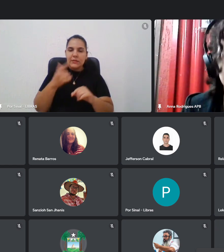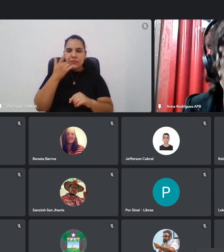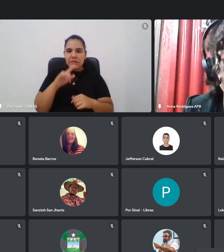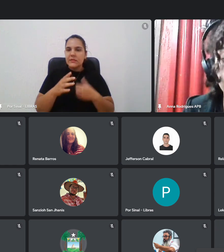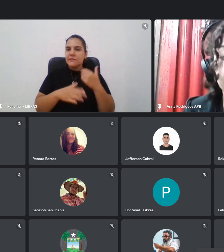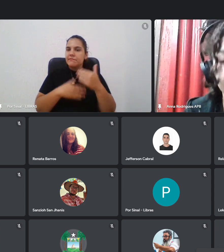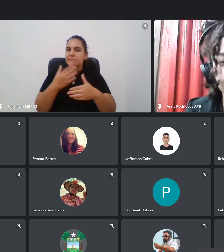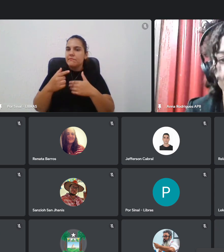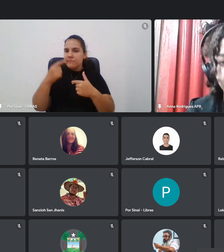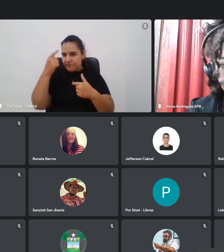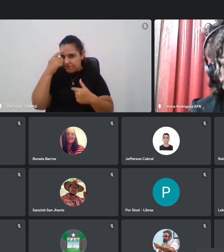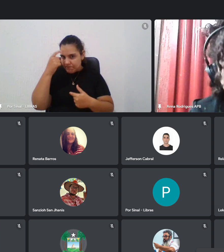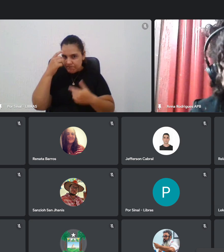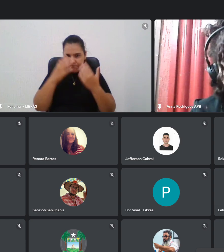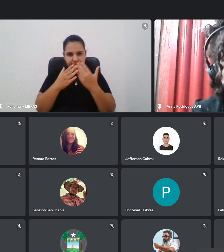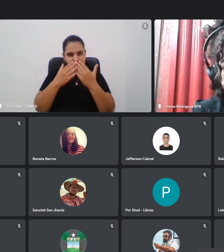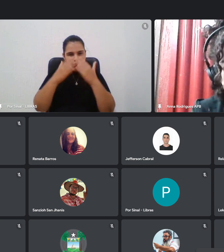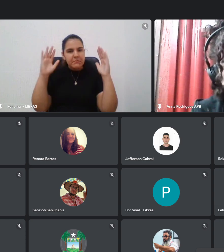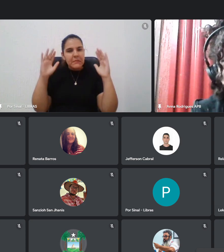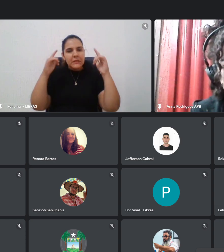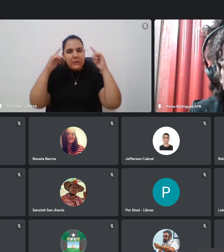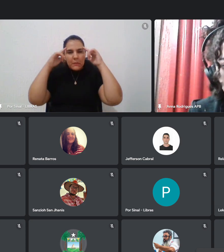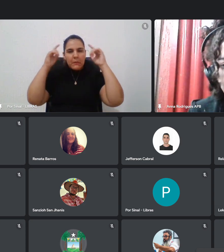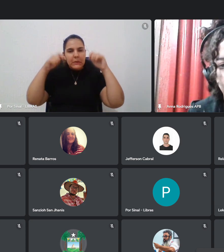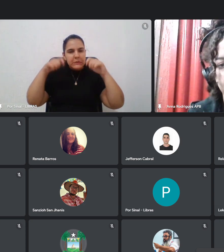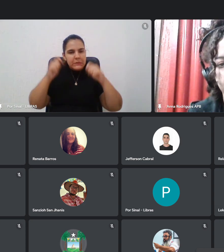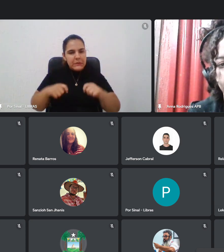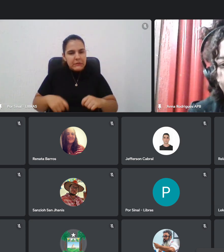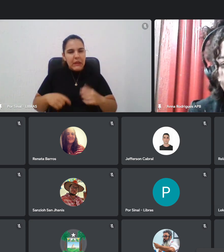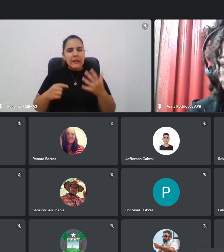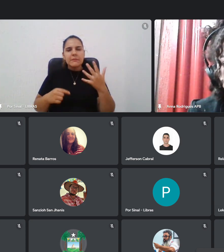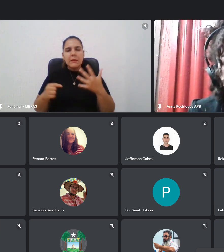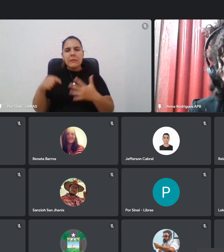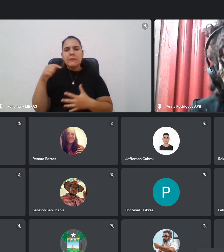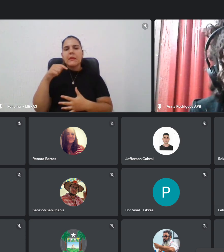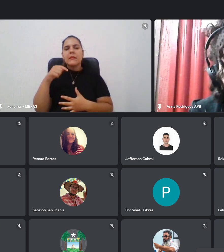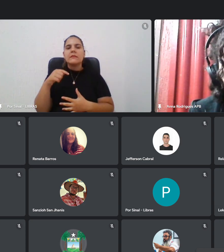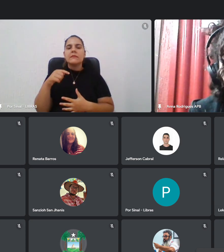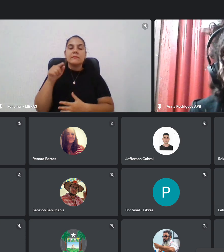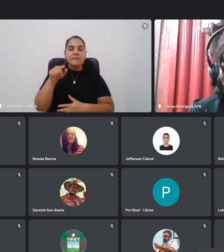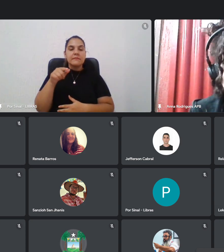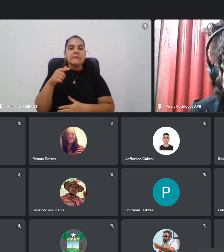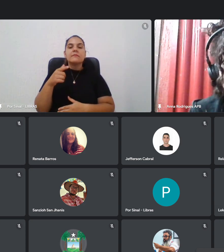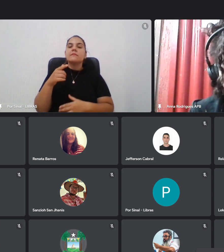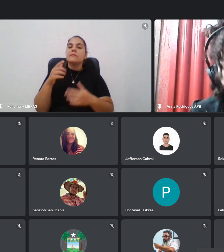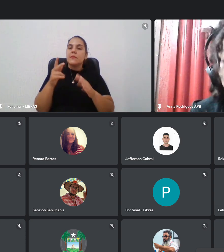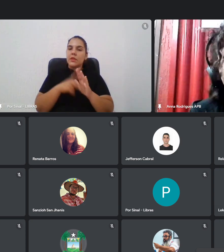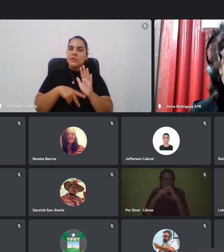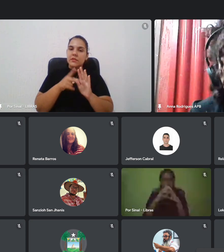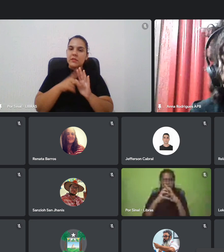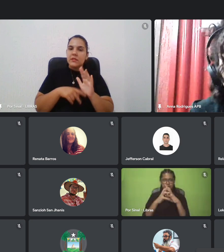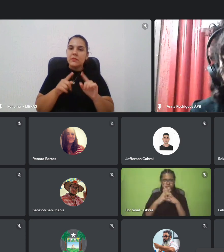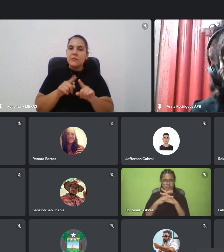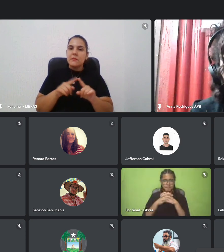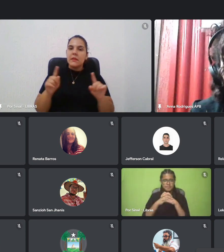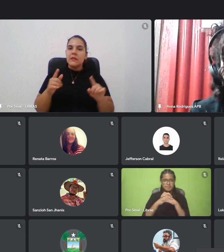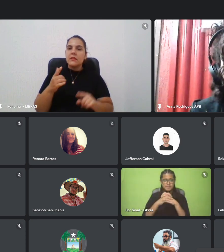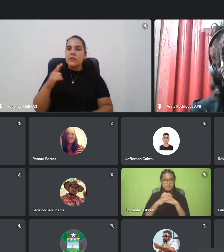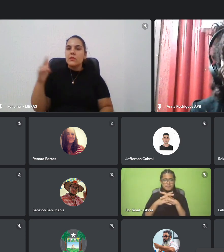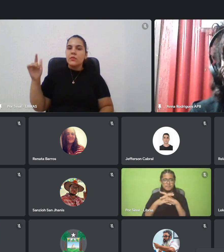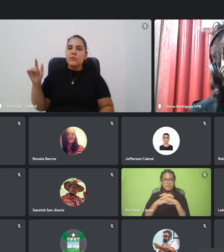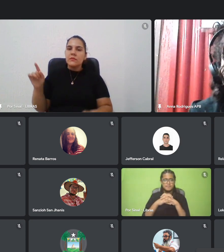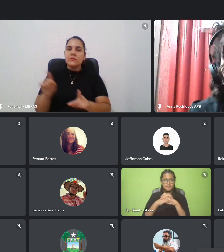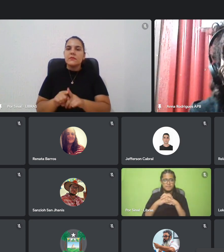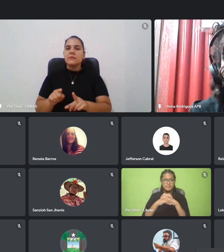possibilidades, de referências, para que não só o seu projeto da Paula Gustavo, mas todos os outros venham com muito mais força.